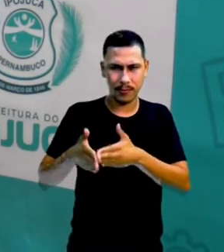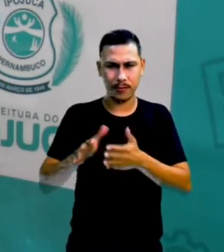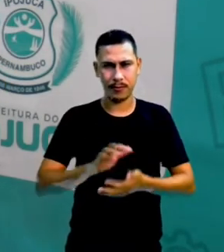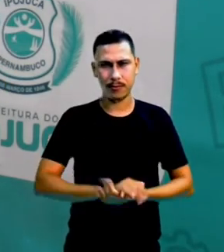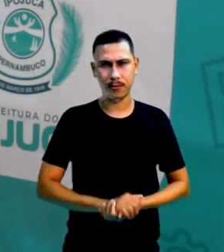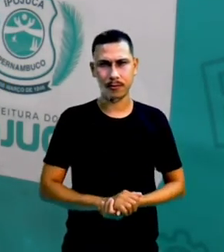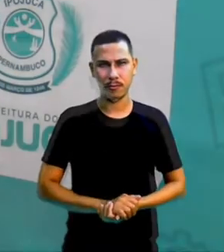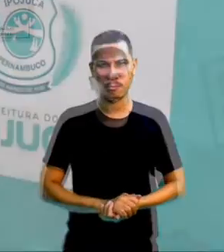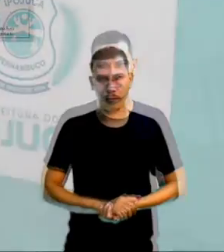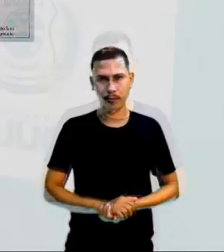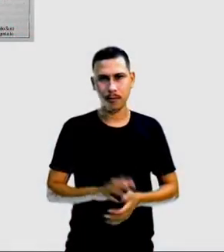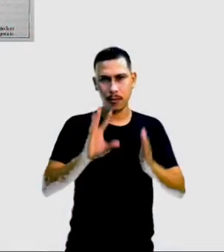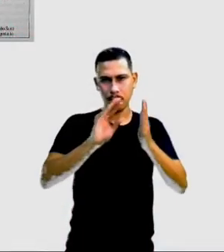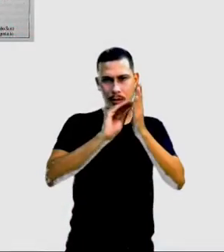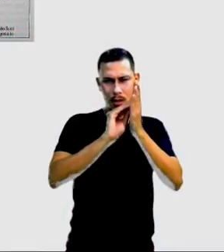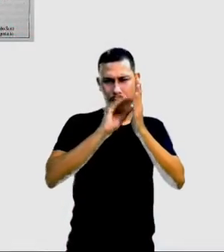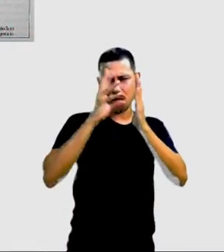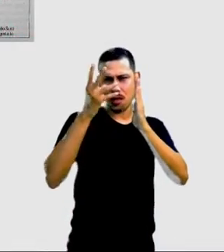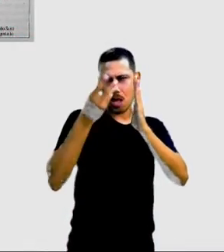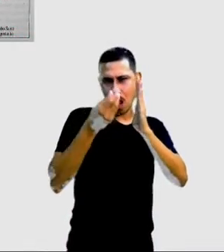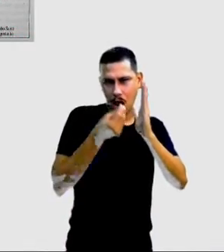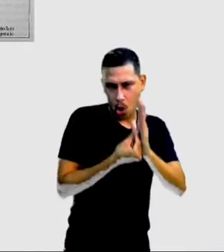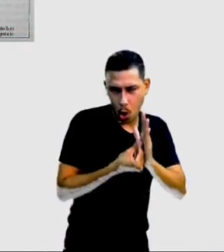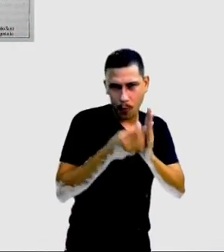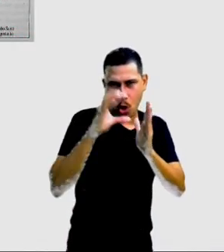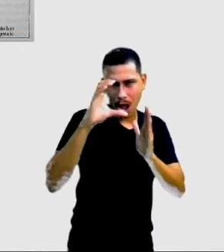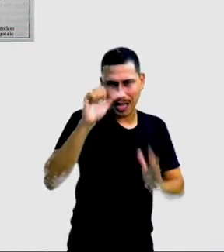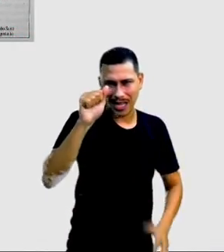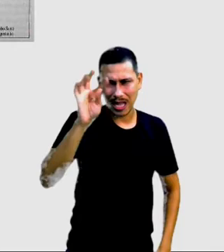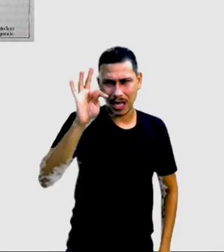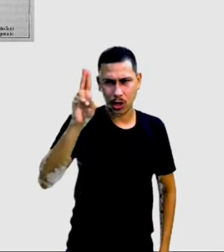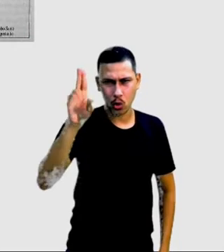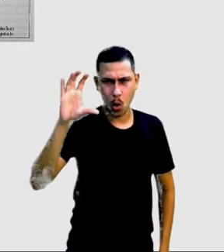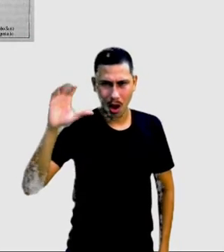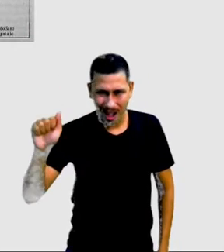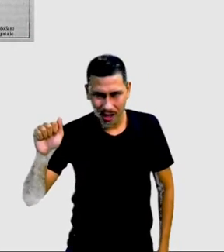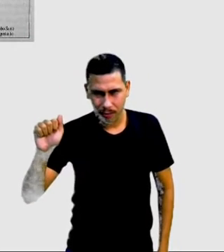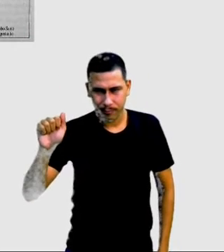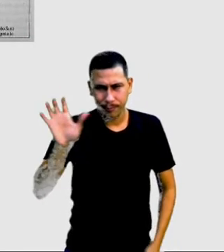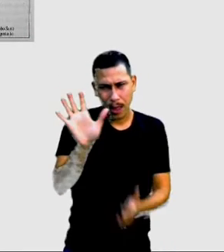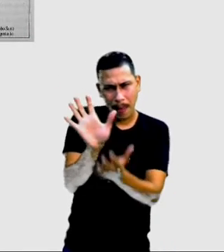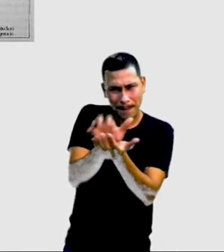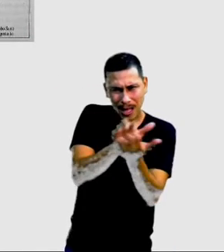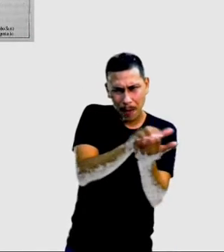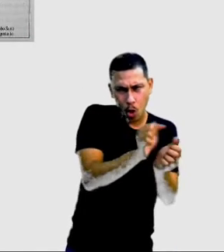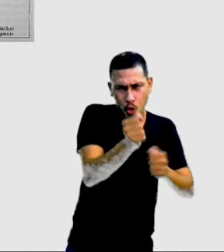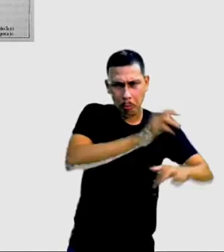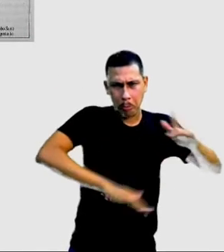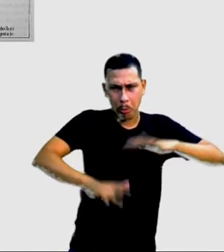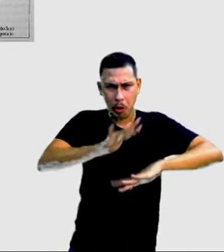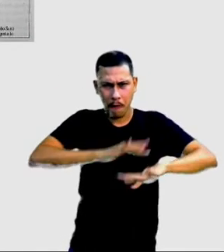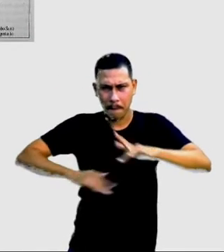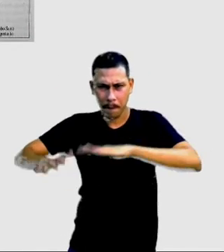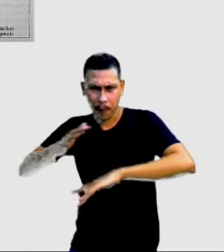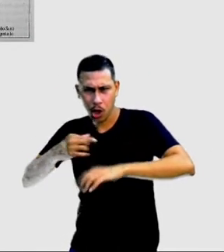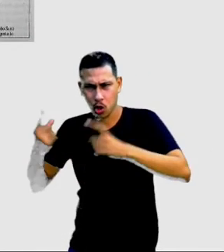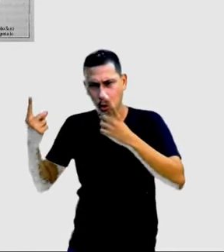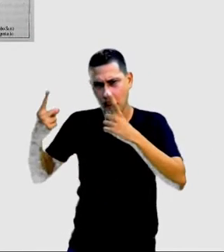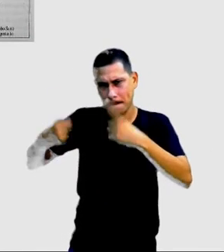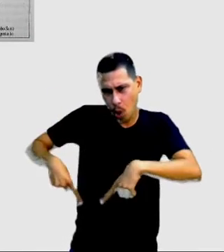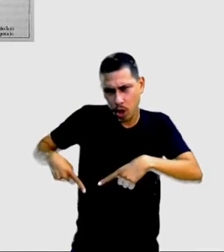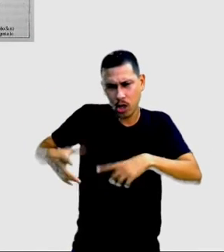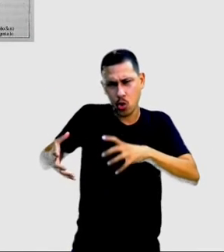O quilombo do Catucá. Pernambuco foi palco de inúmeros movimentos políticos